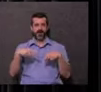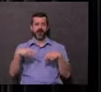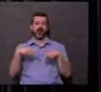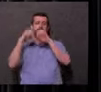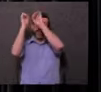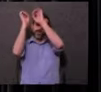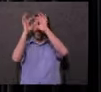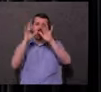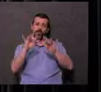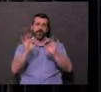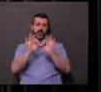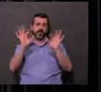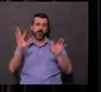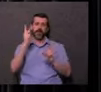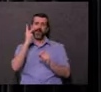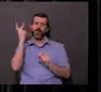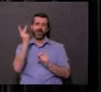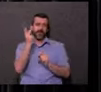e como a vida.